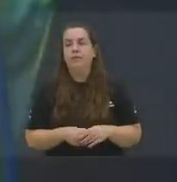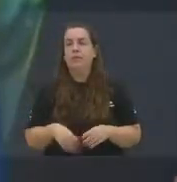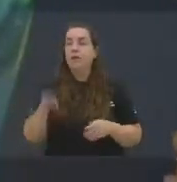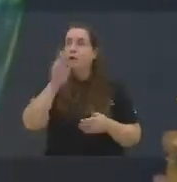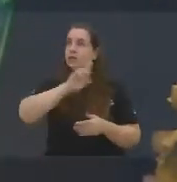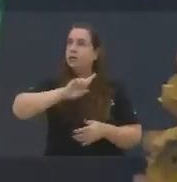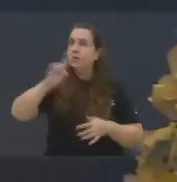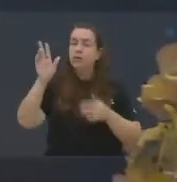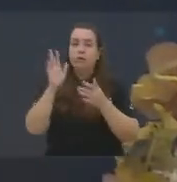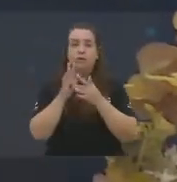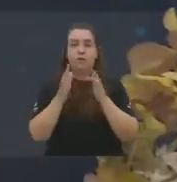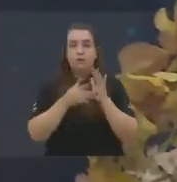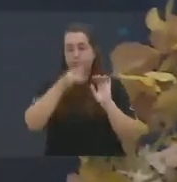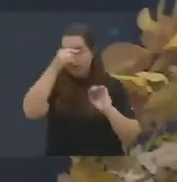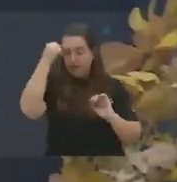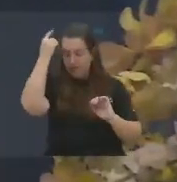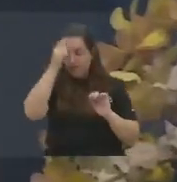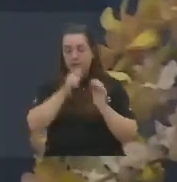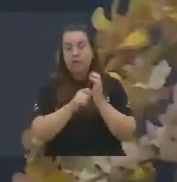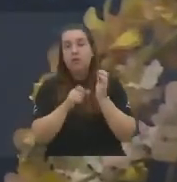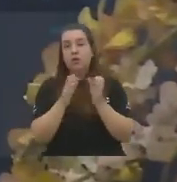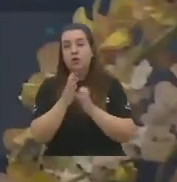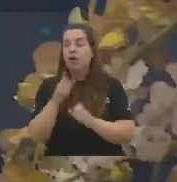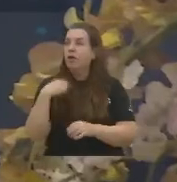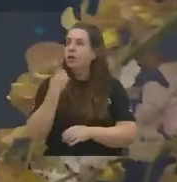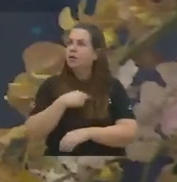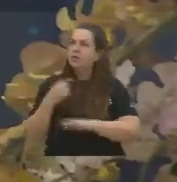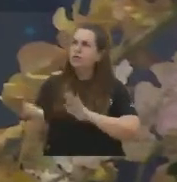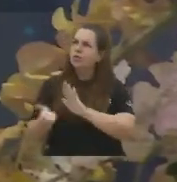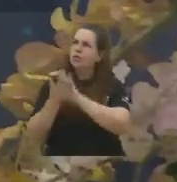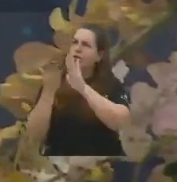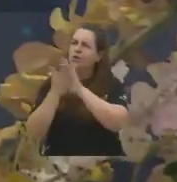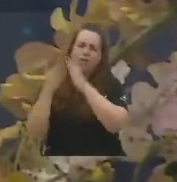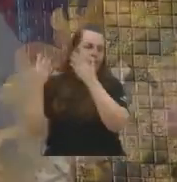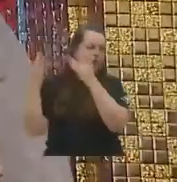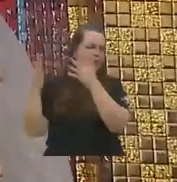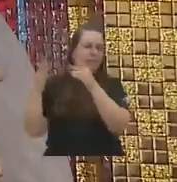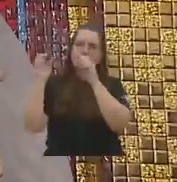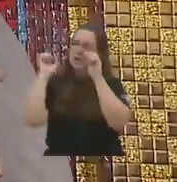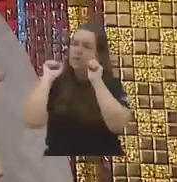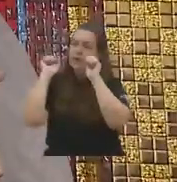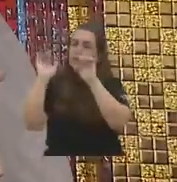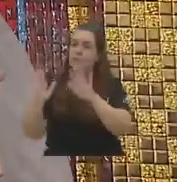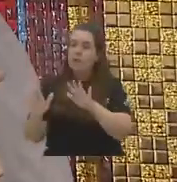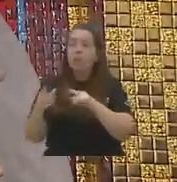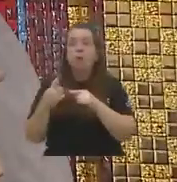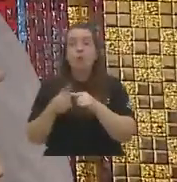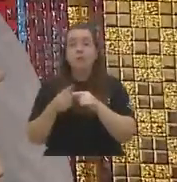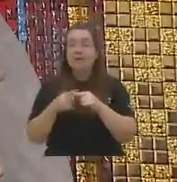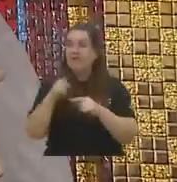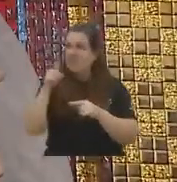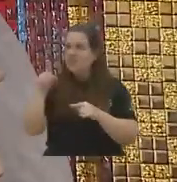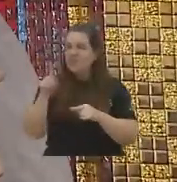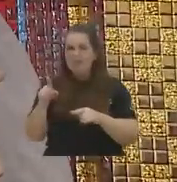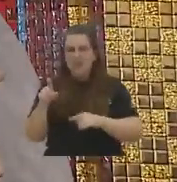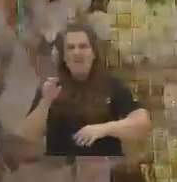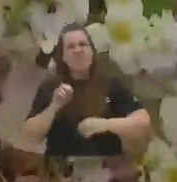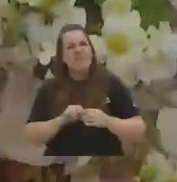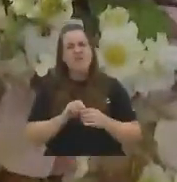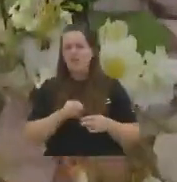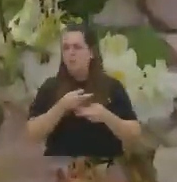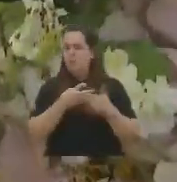Senhor Jesus das Santas Chagas, nós te louvamos e bendizemos pelo teu ato de